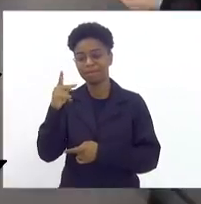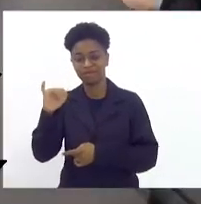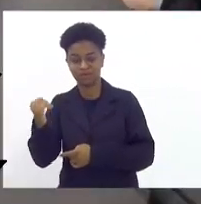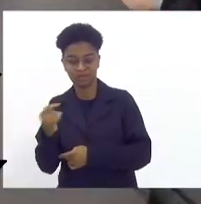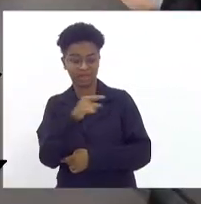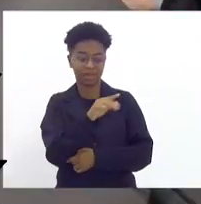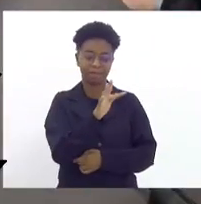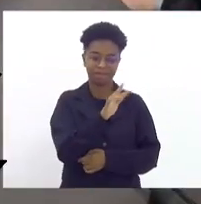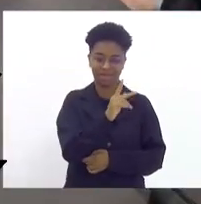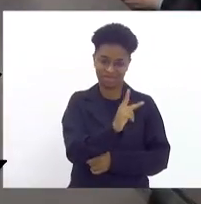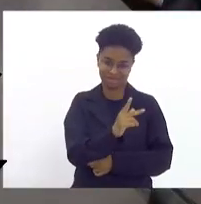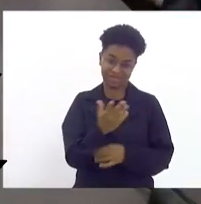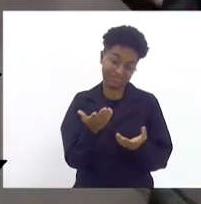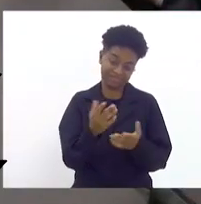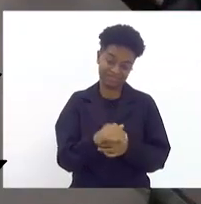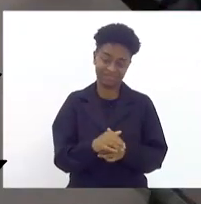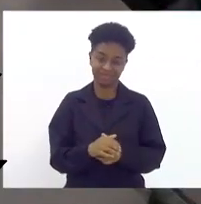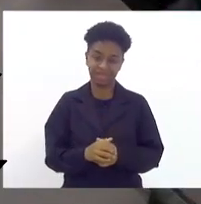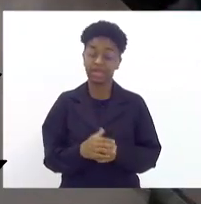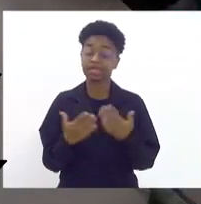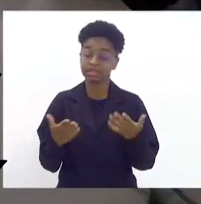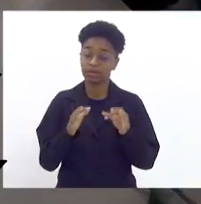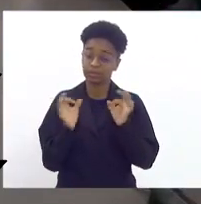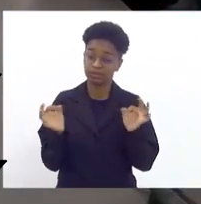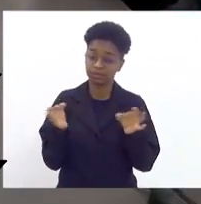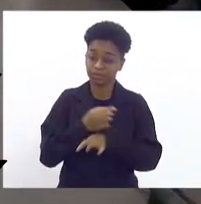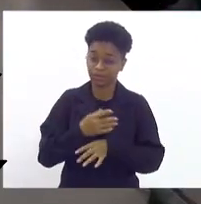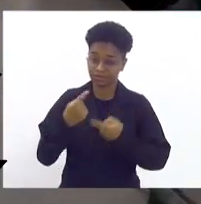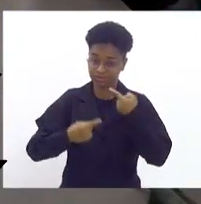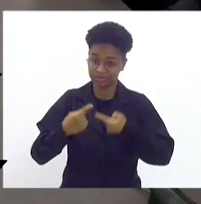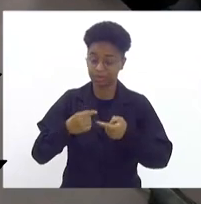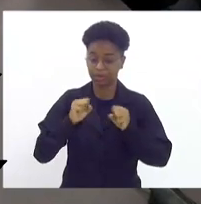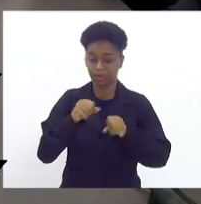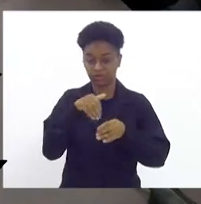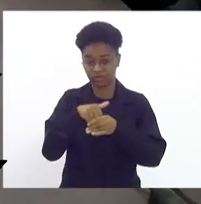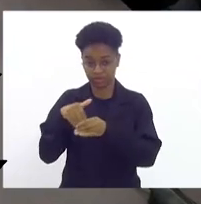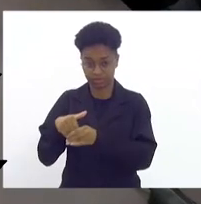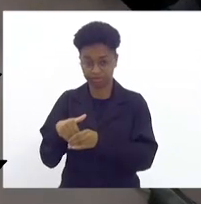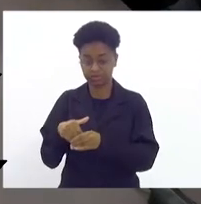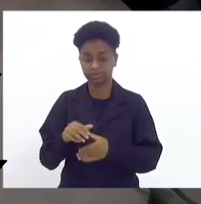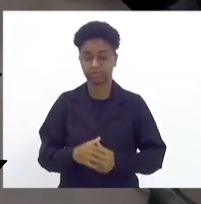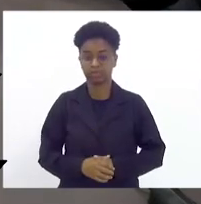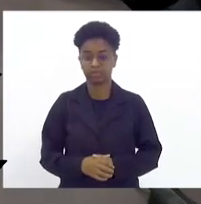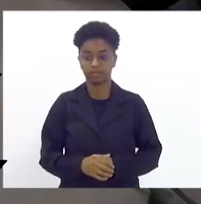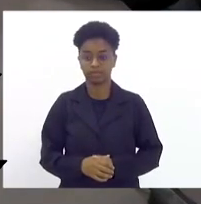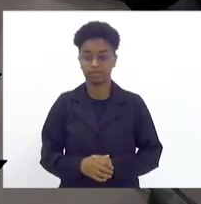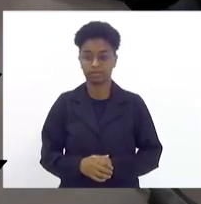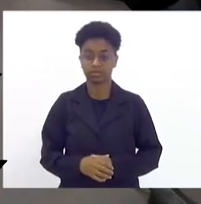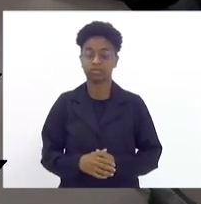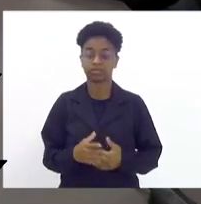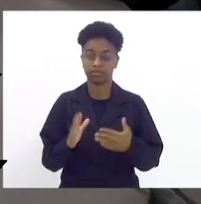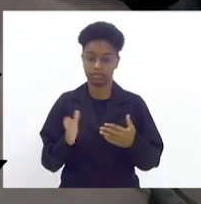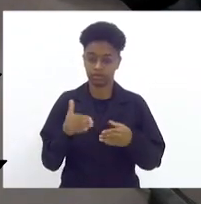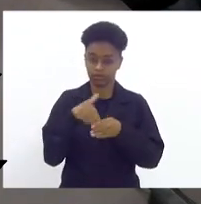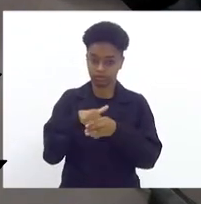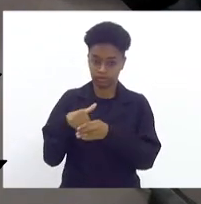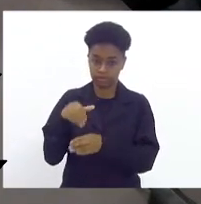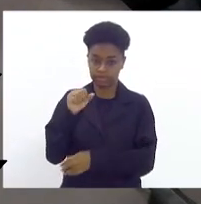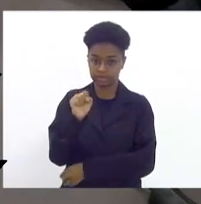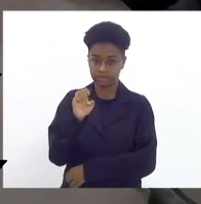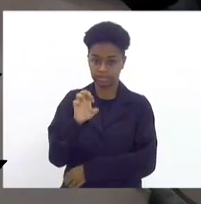Bem, encerrada essa grande discussão, em votação. Então, para votar, deputado doutor